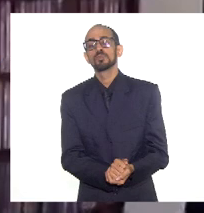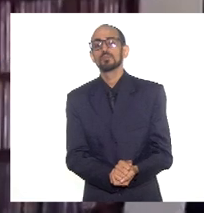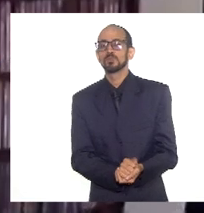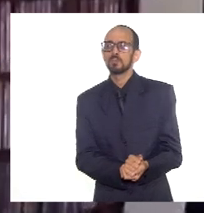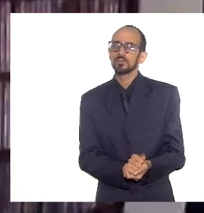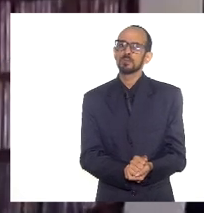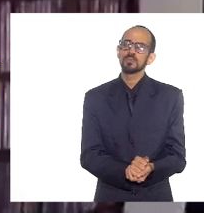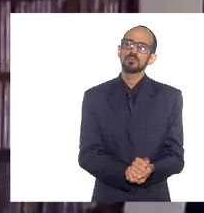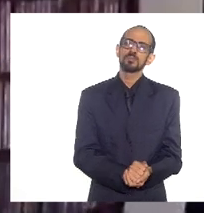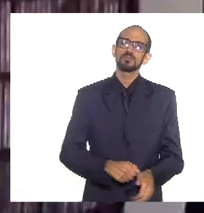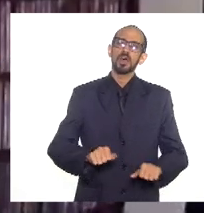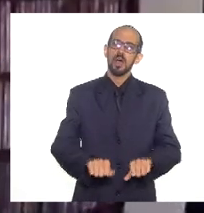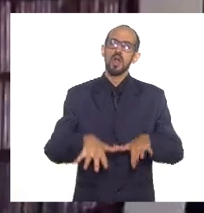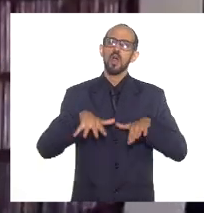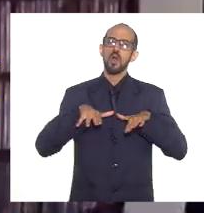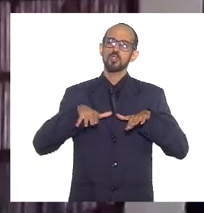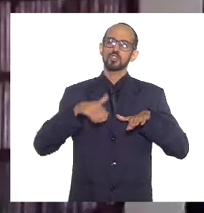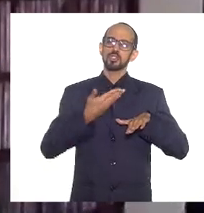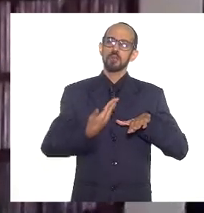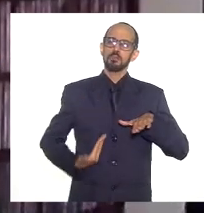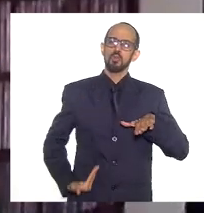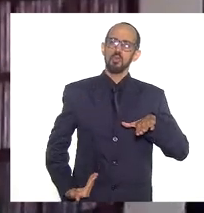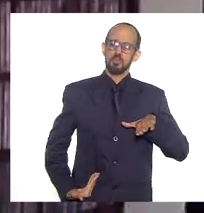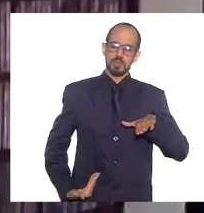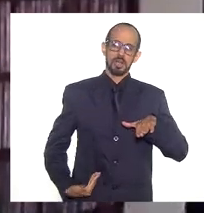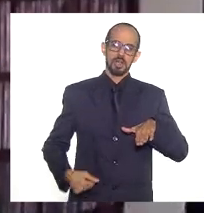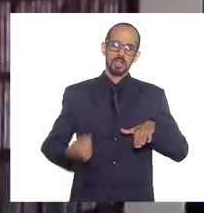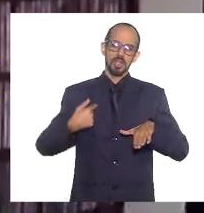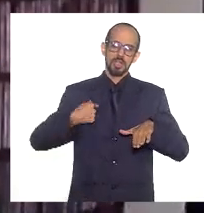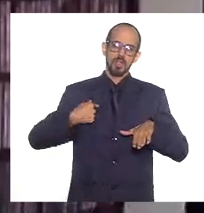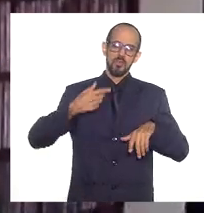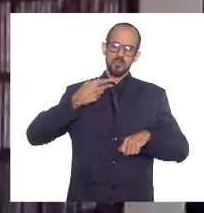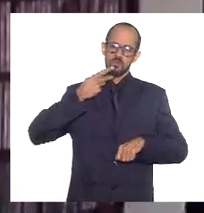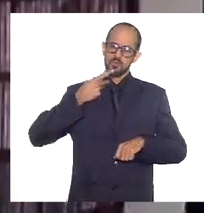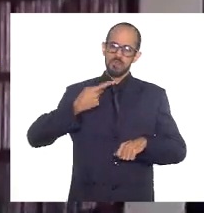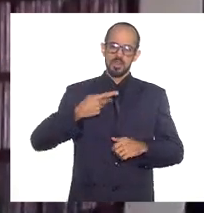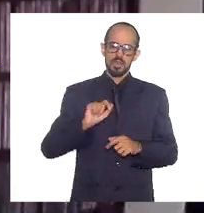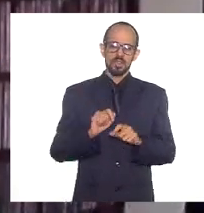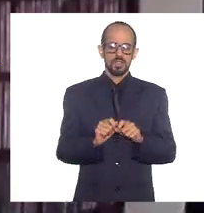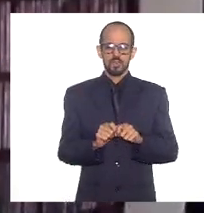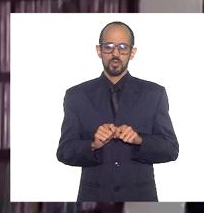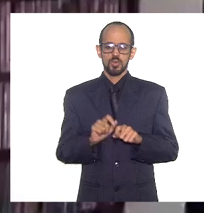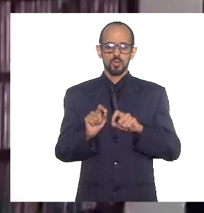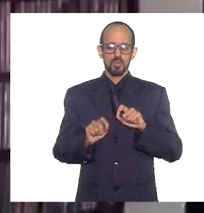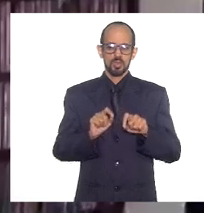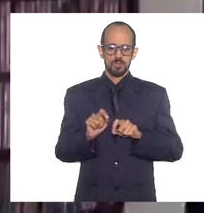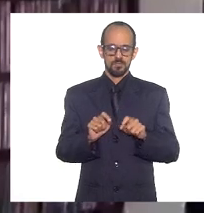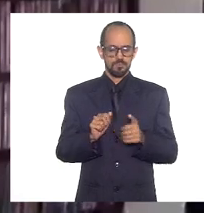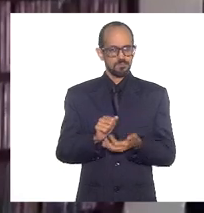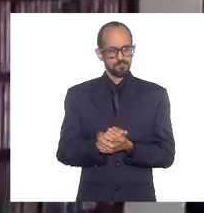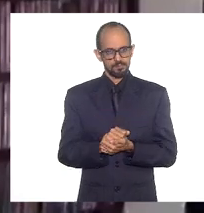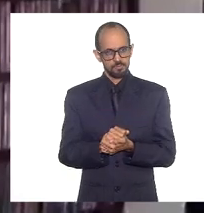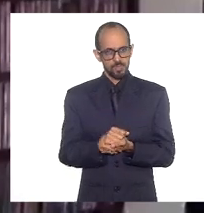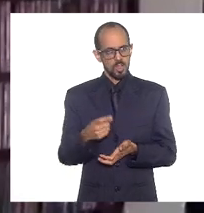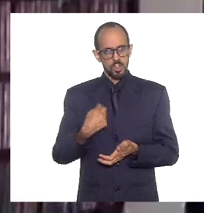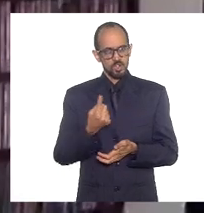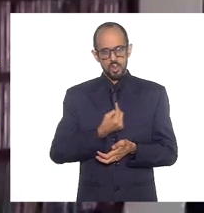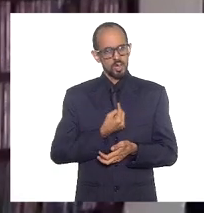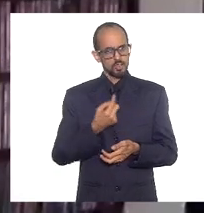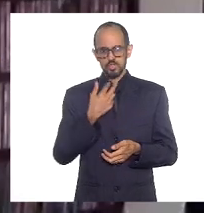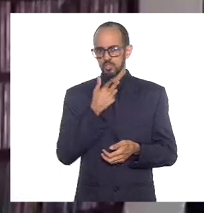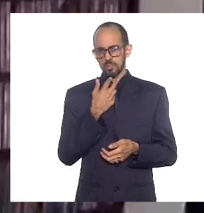na audiência pública, eu colocava lá, não é? Quer dizer, nós não devemos trabalhar